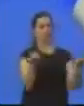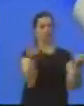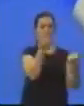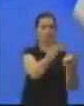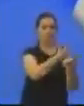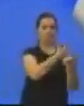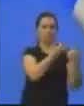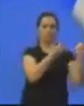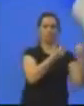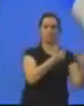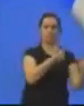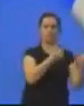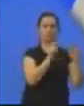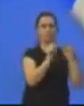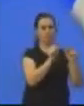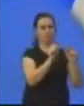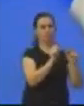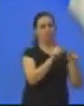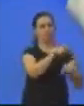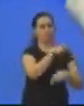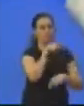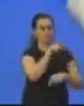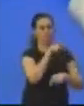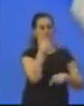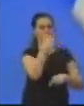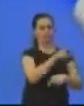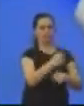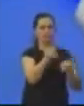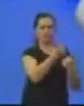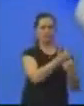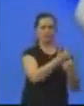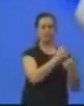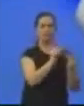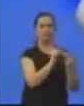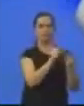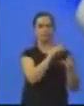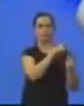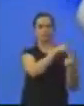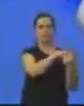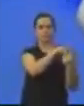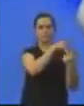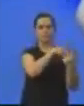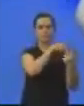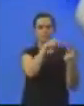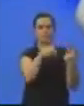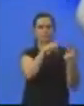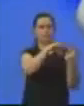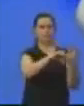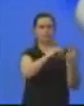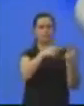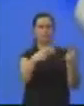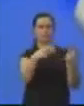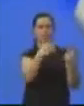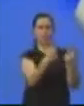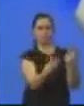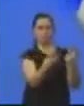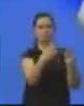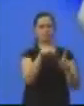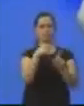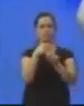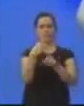substituir novamente o valor de x. E agora eu fico com raiz de 9, que é 3, mais 3